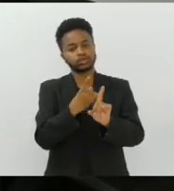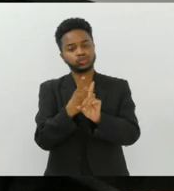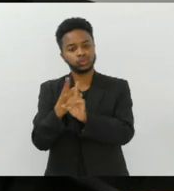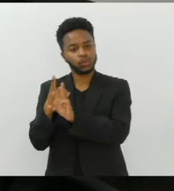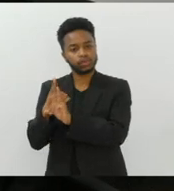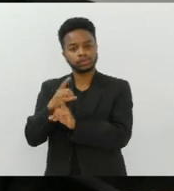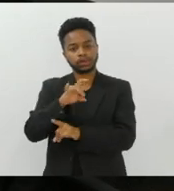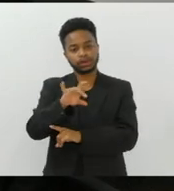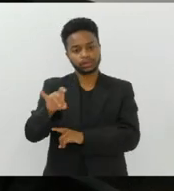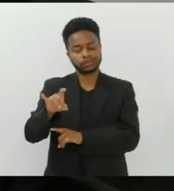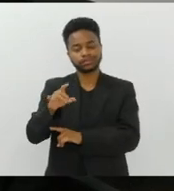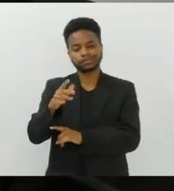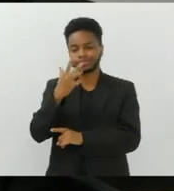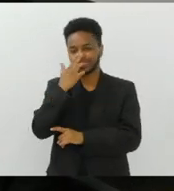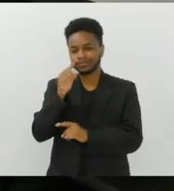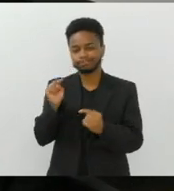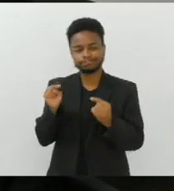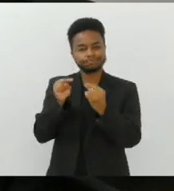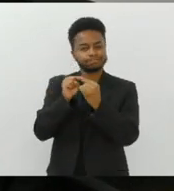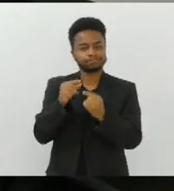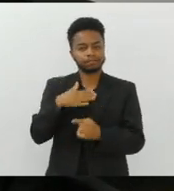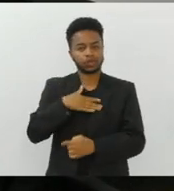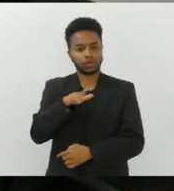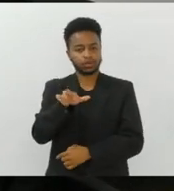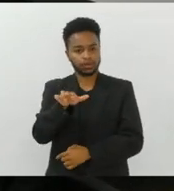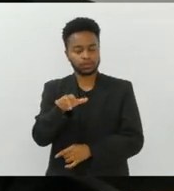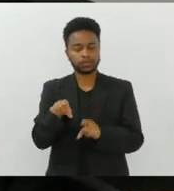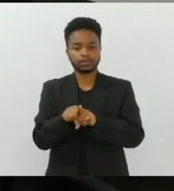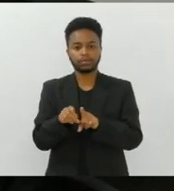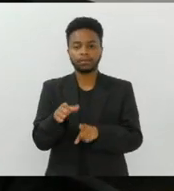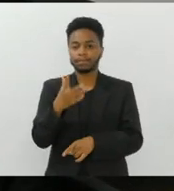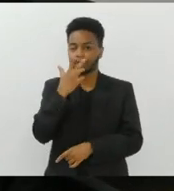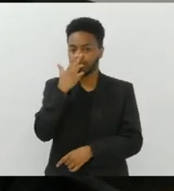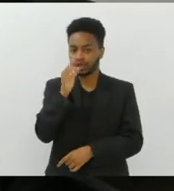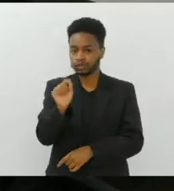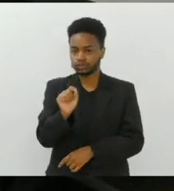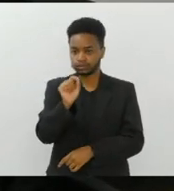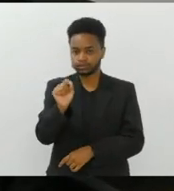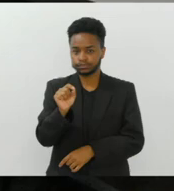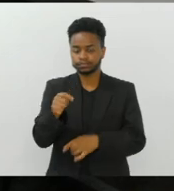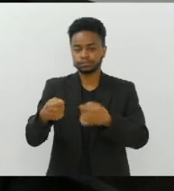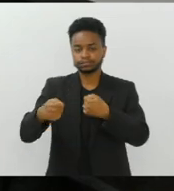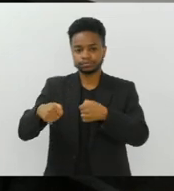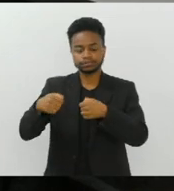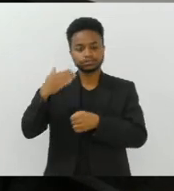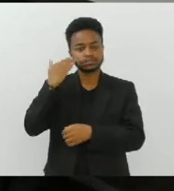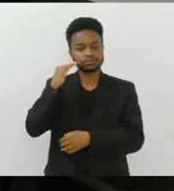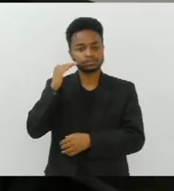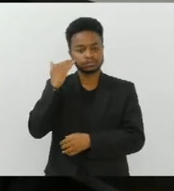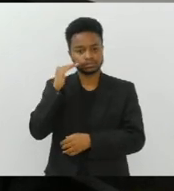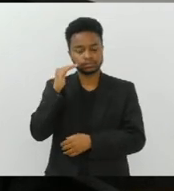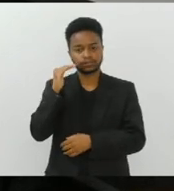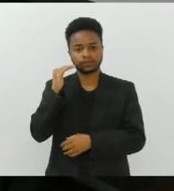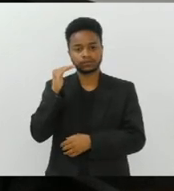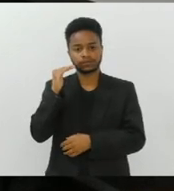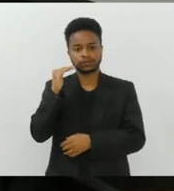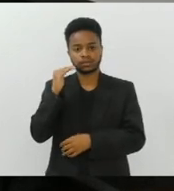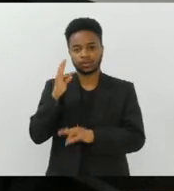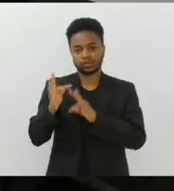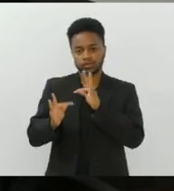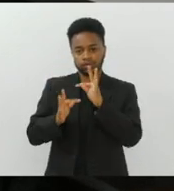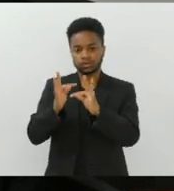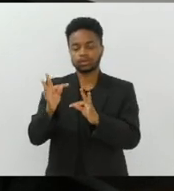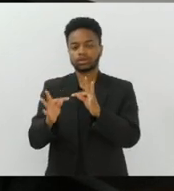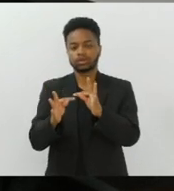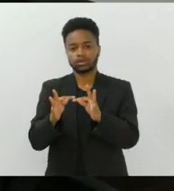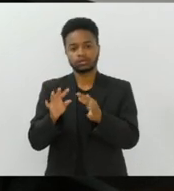o meu irmão. E me parece que, por um lado, há que se entender que as terapias